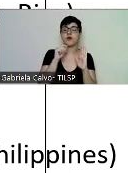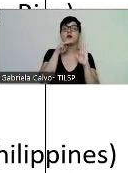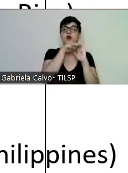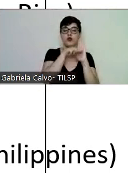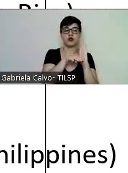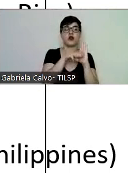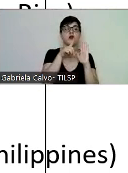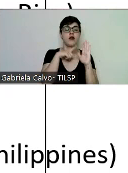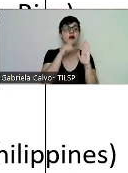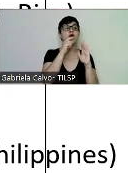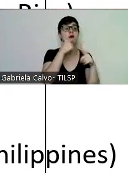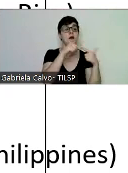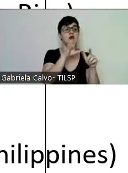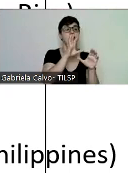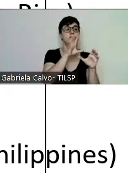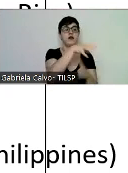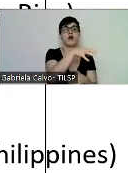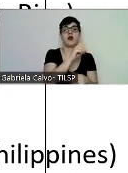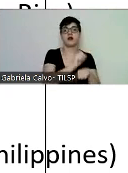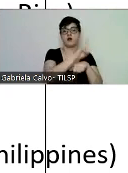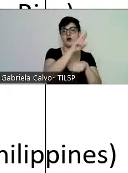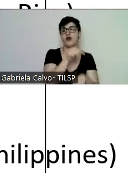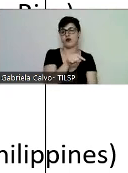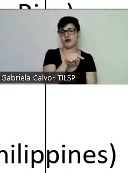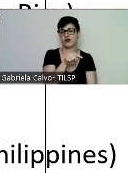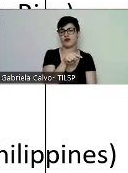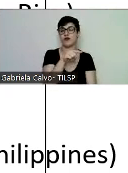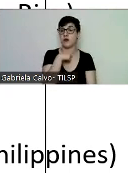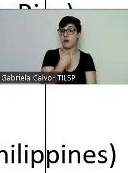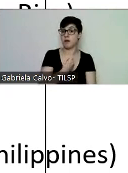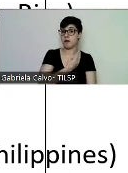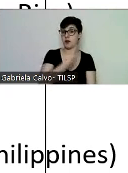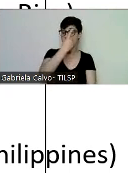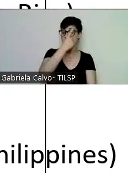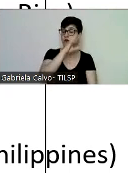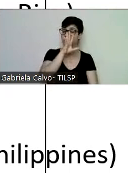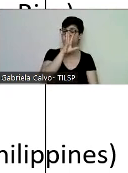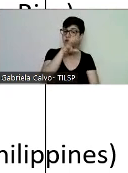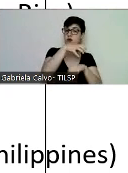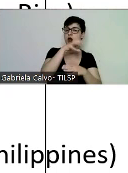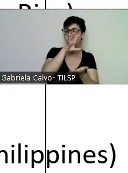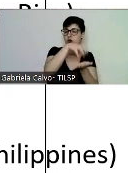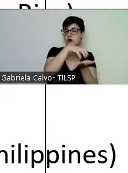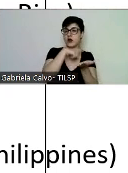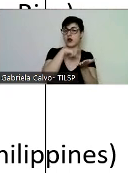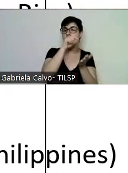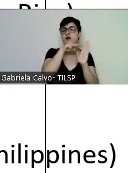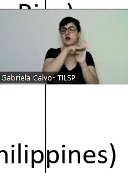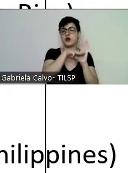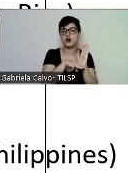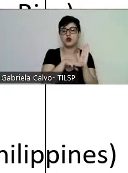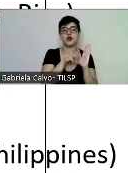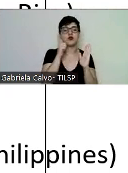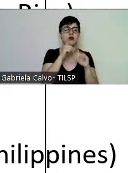incluindo um comitê para metodologia que foi o primeiro a ser formado que envolveu pessoas que formularam a metodologia de consulta e